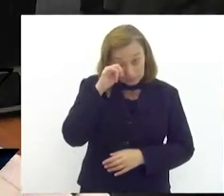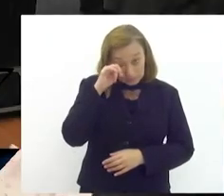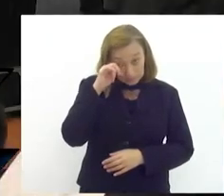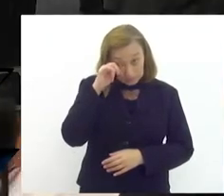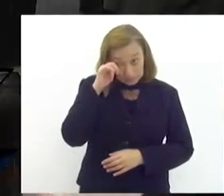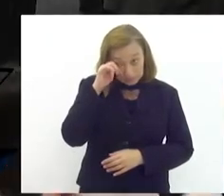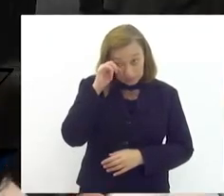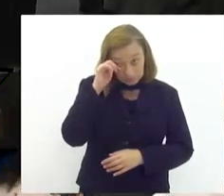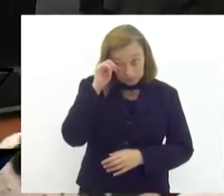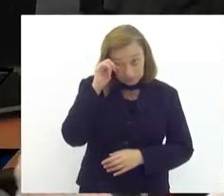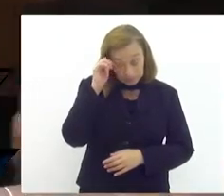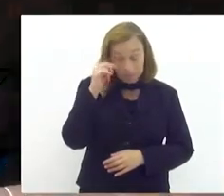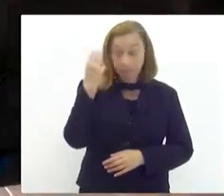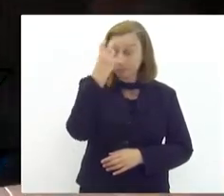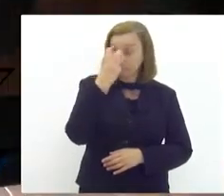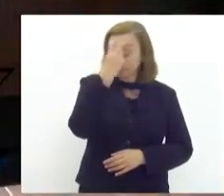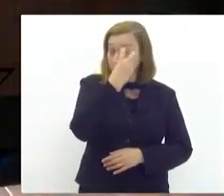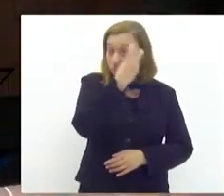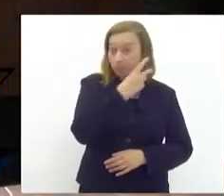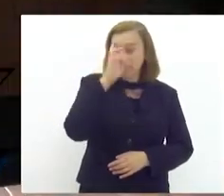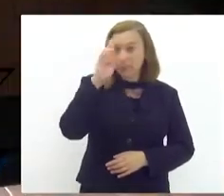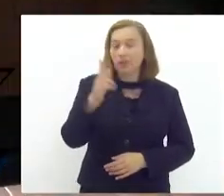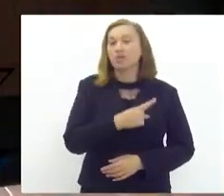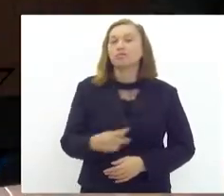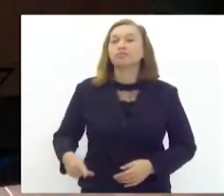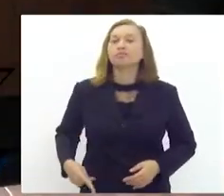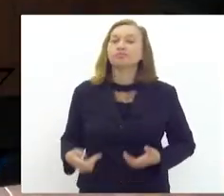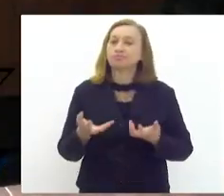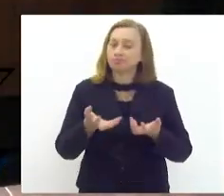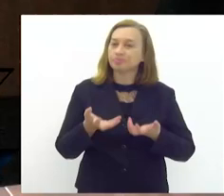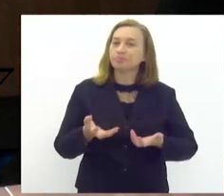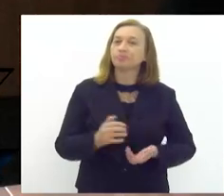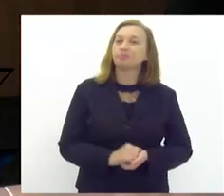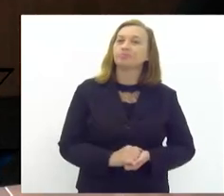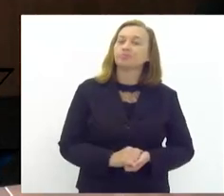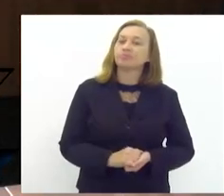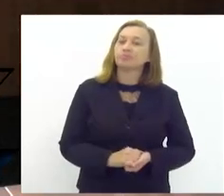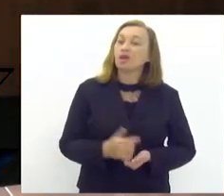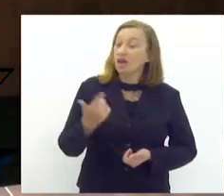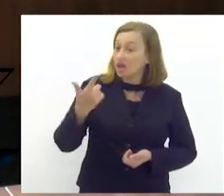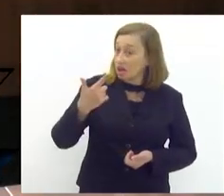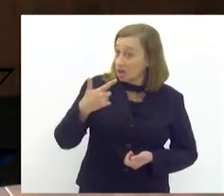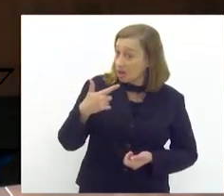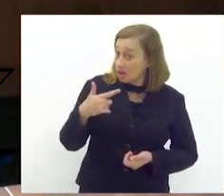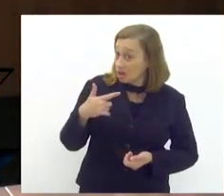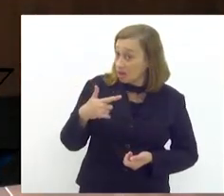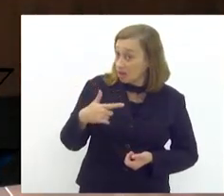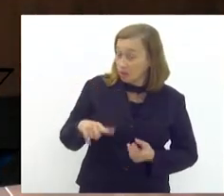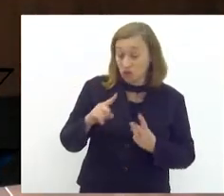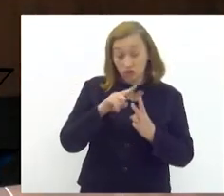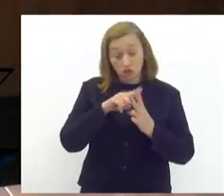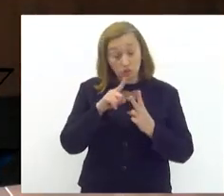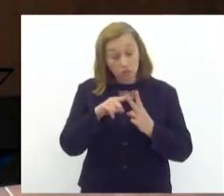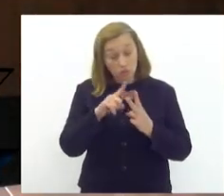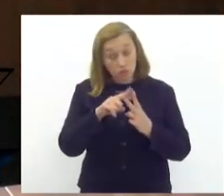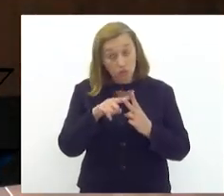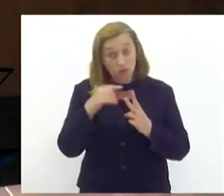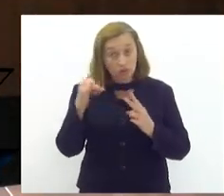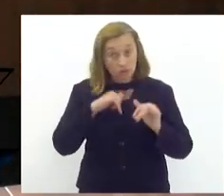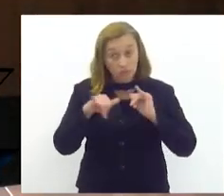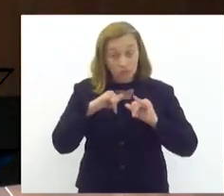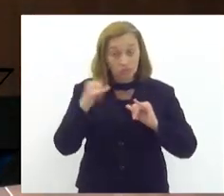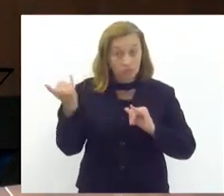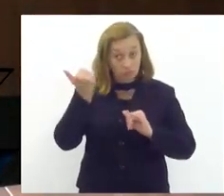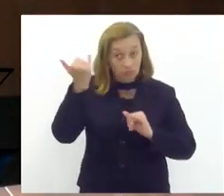ordem presidente Presidente eu queria reproduzir aqui dois informes que eu considero importantes